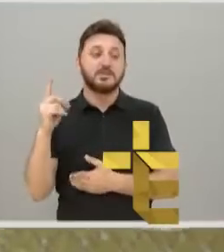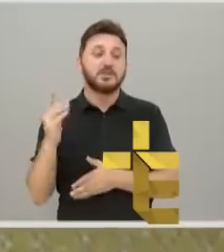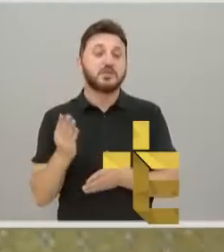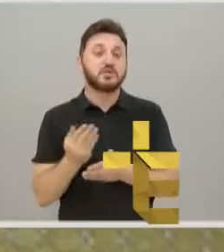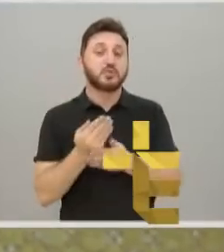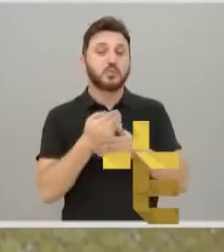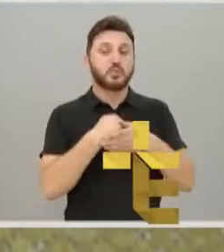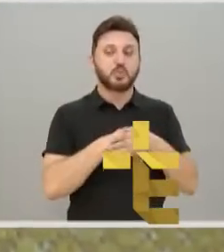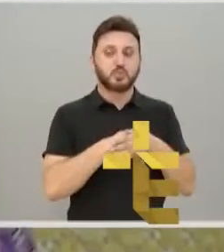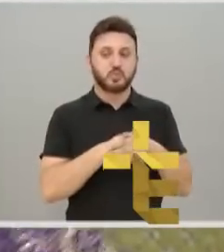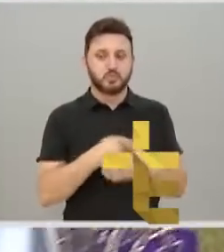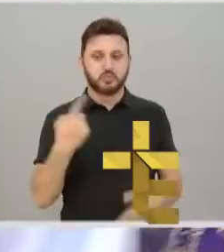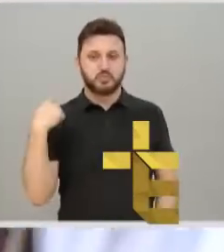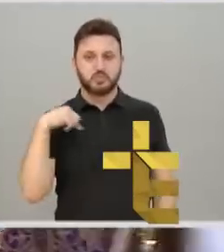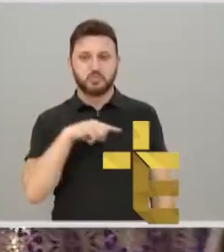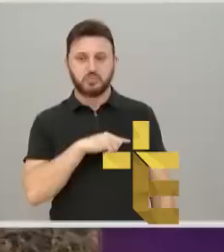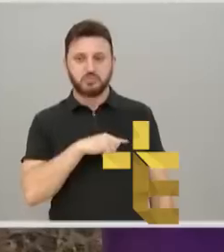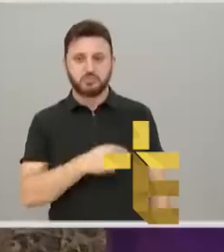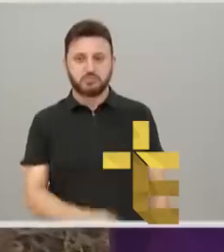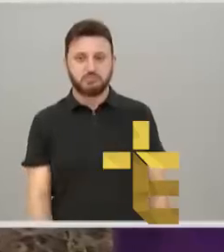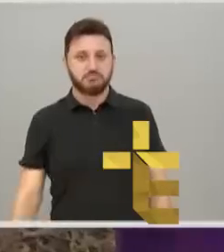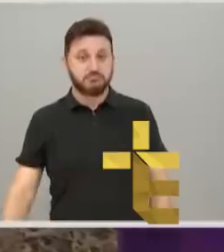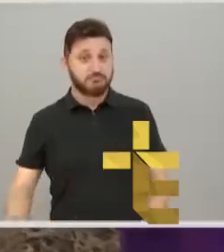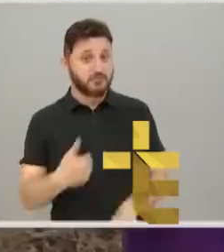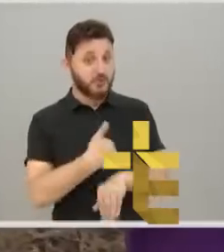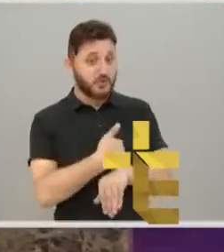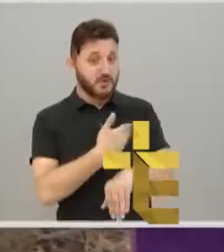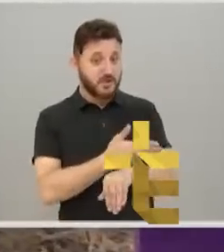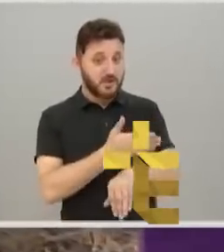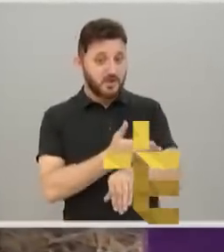Deus. Nem toda hora